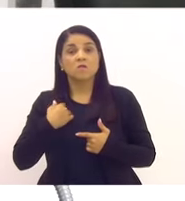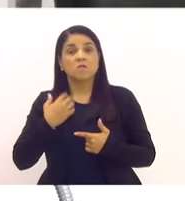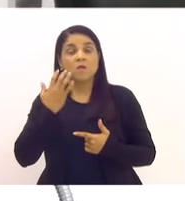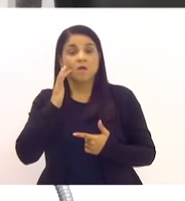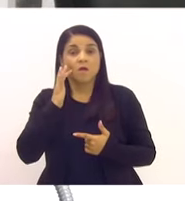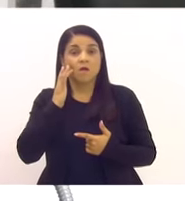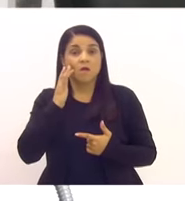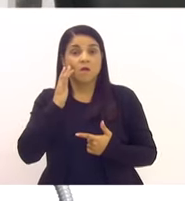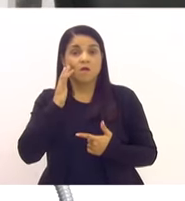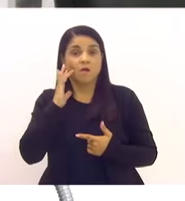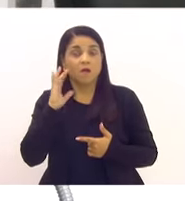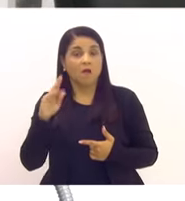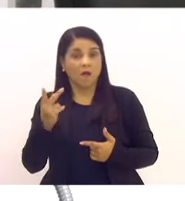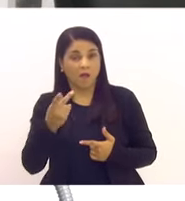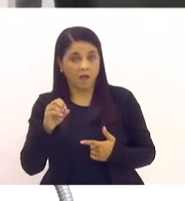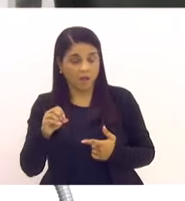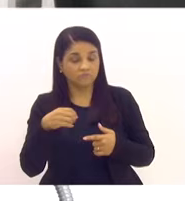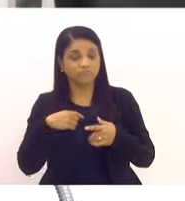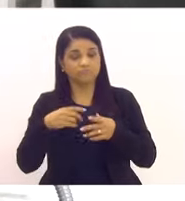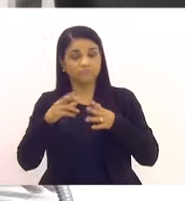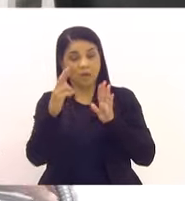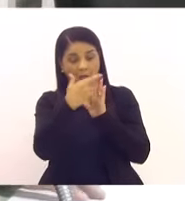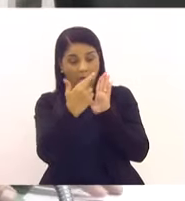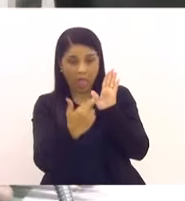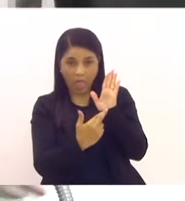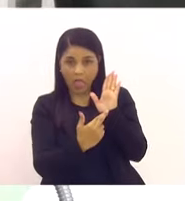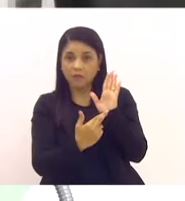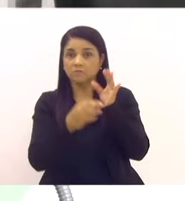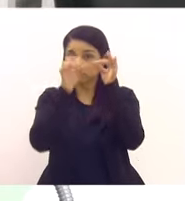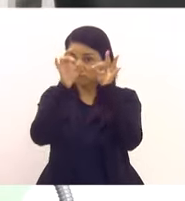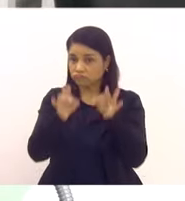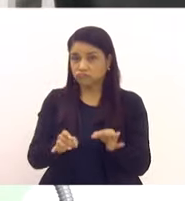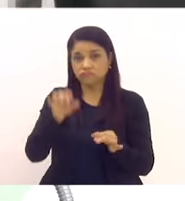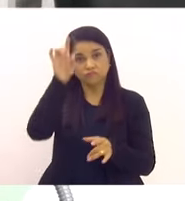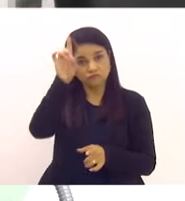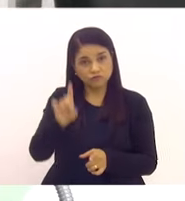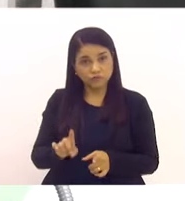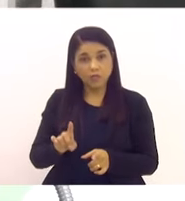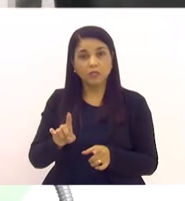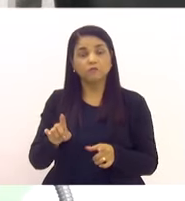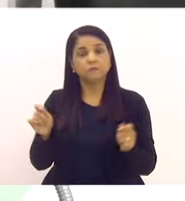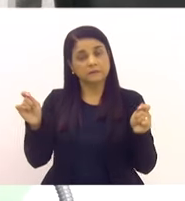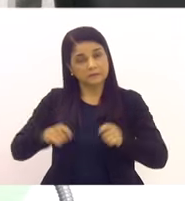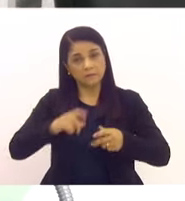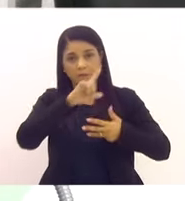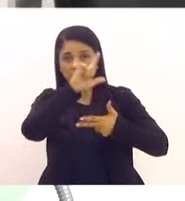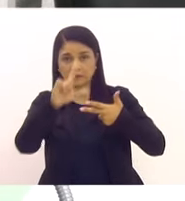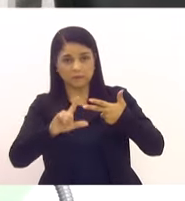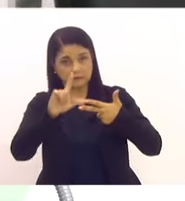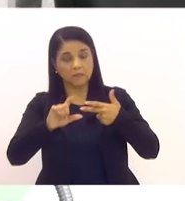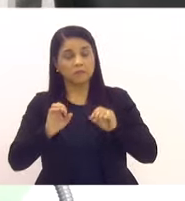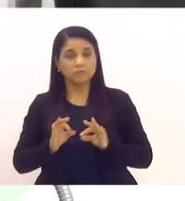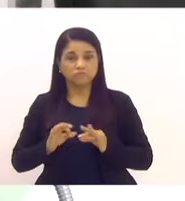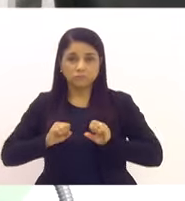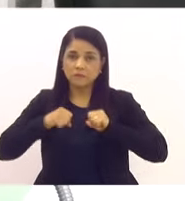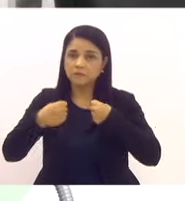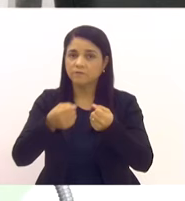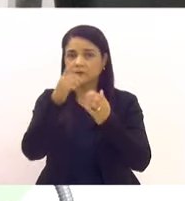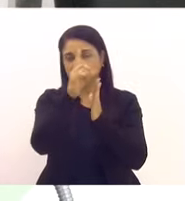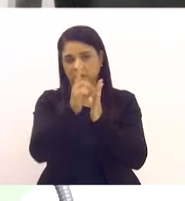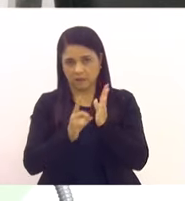está no âmbito das normas gerais de direito, que a gente tem plena competência de legislar, e defendo essa tese. Então, vou